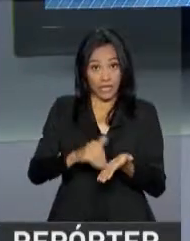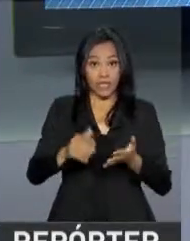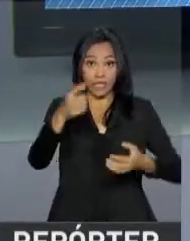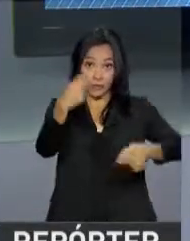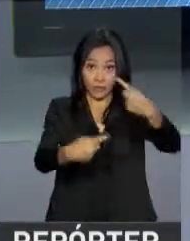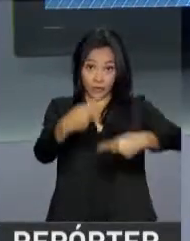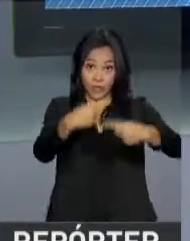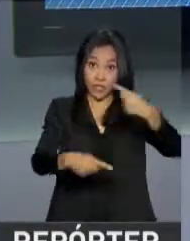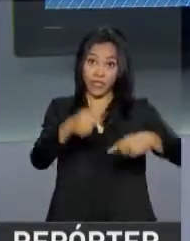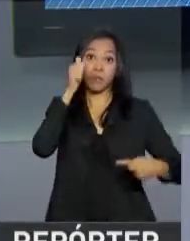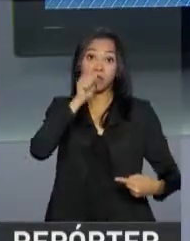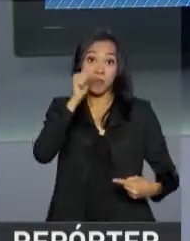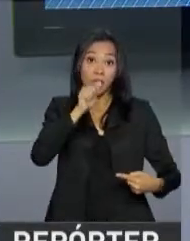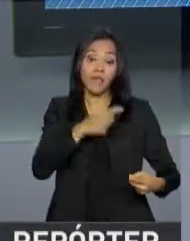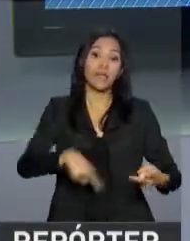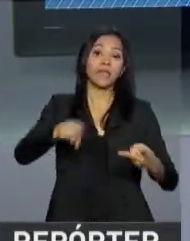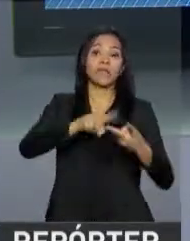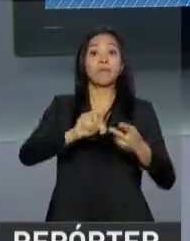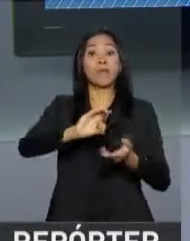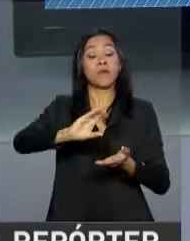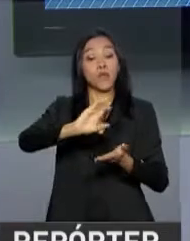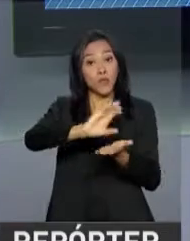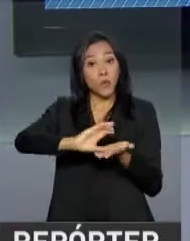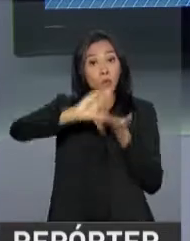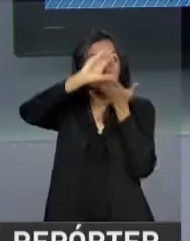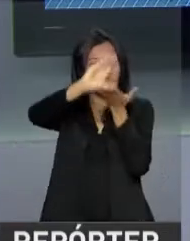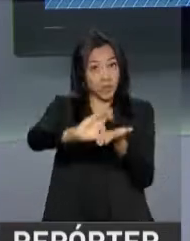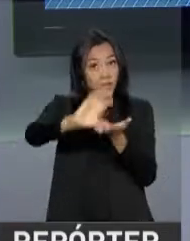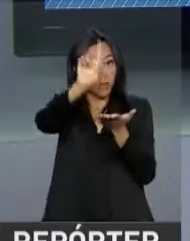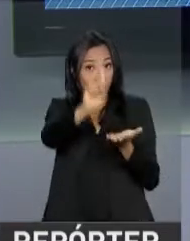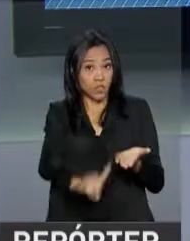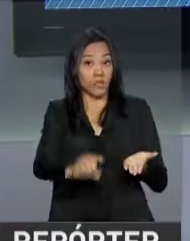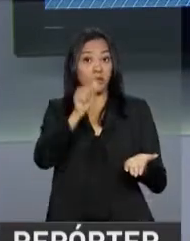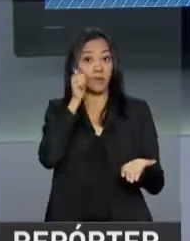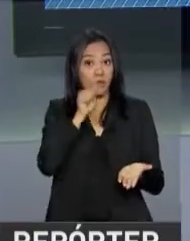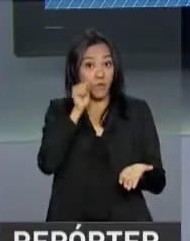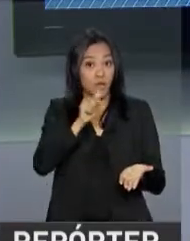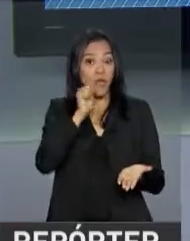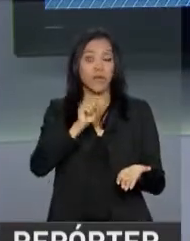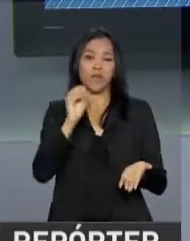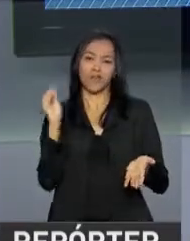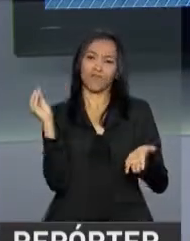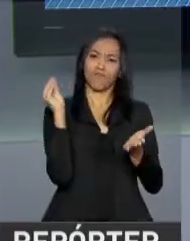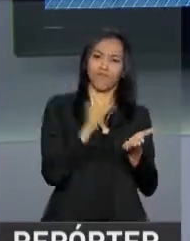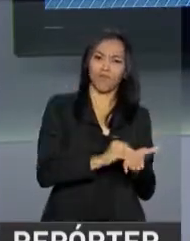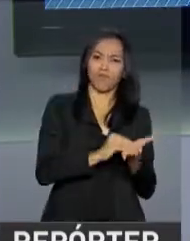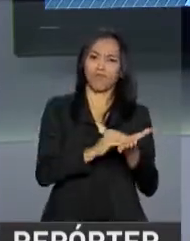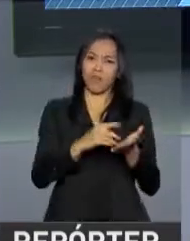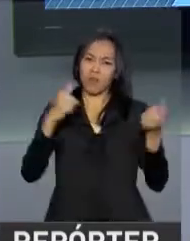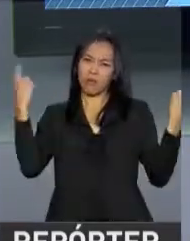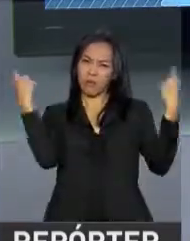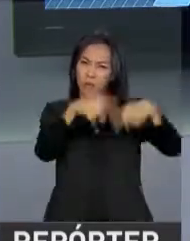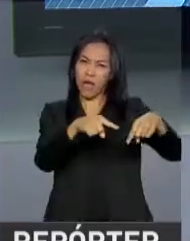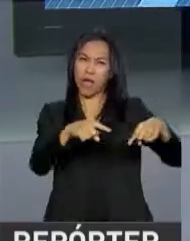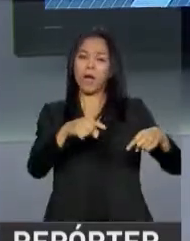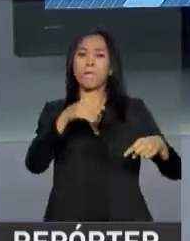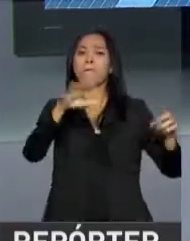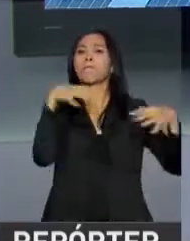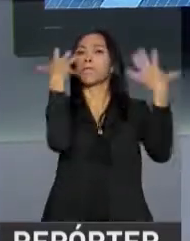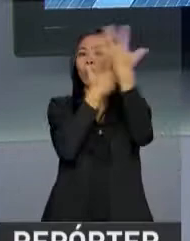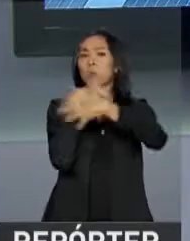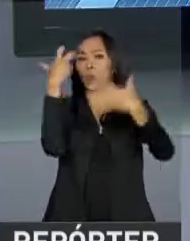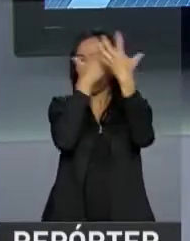para as mulheres e o conselho nacional dos direitos da mulher lançaram uma nota de repúdio contra duas músicas que fazem apologia